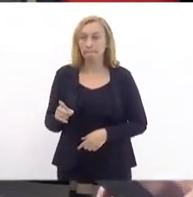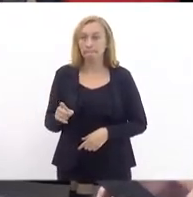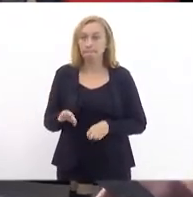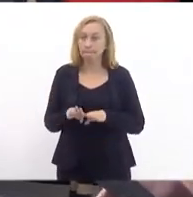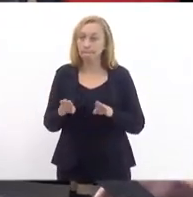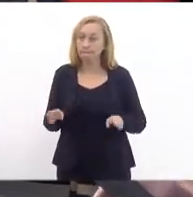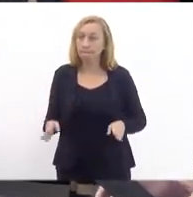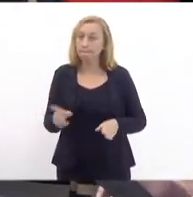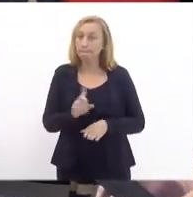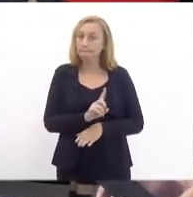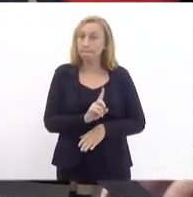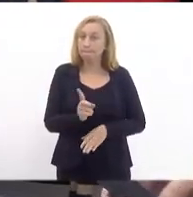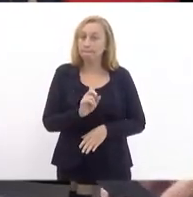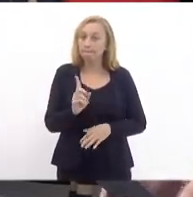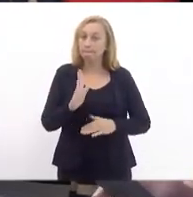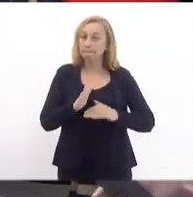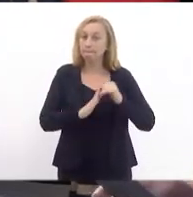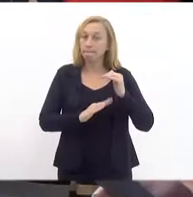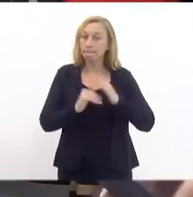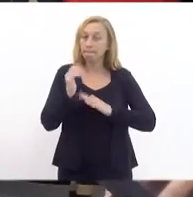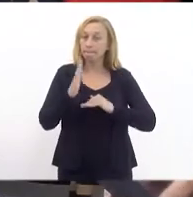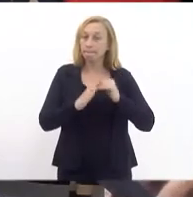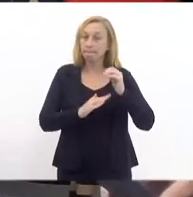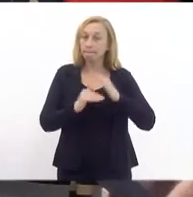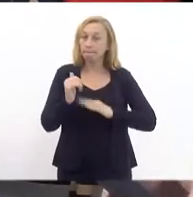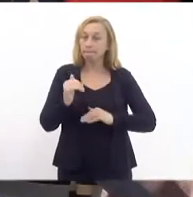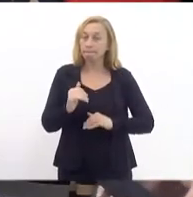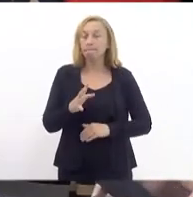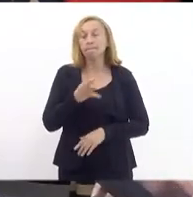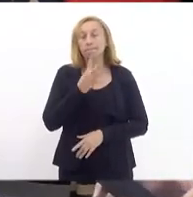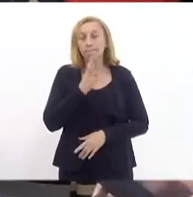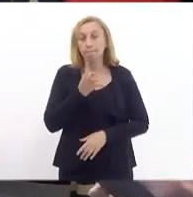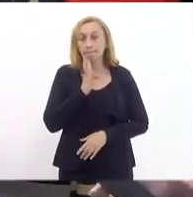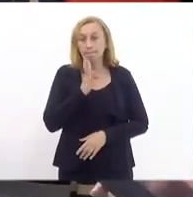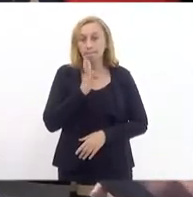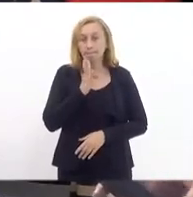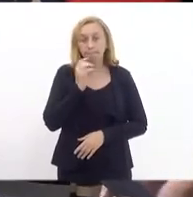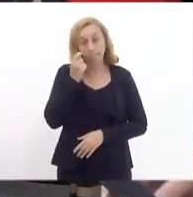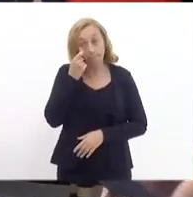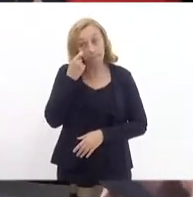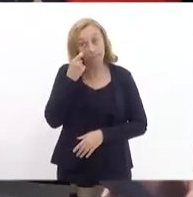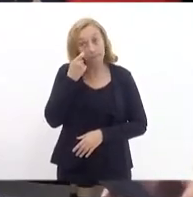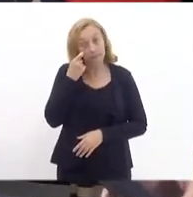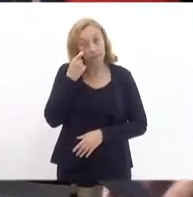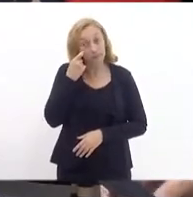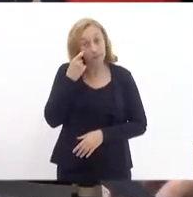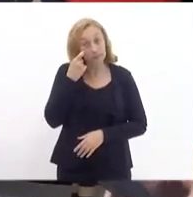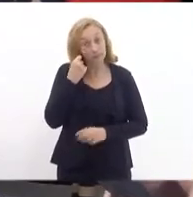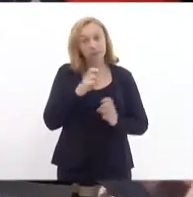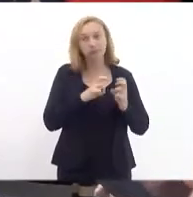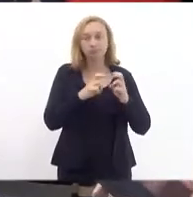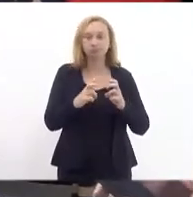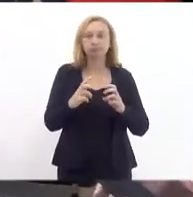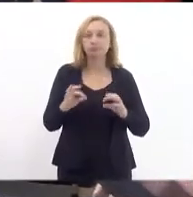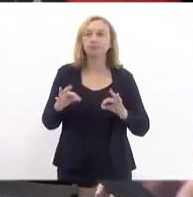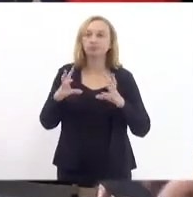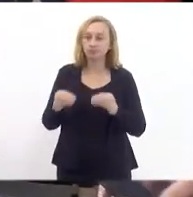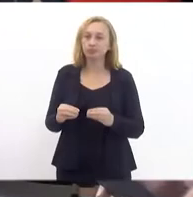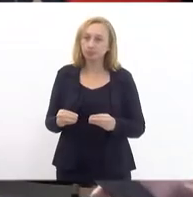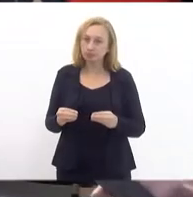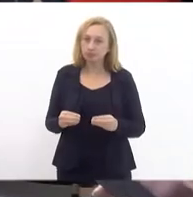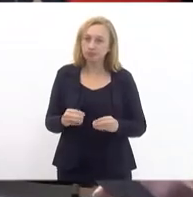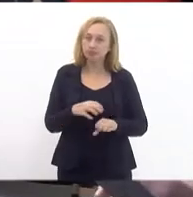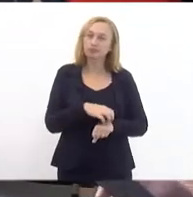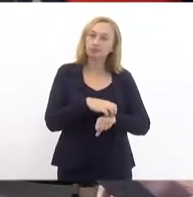são os profissionais que conhecem, né, o transporte como um todo e o